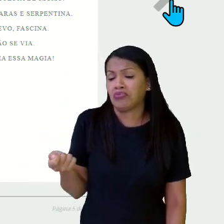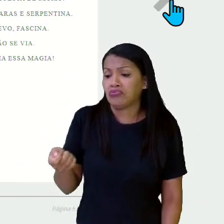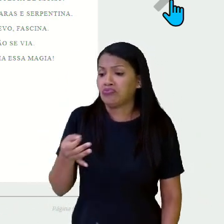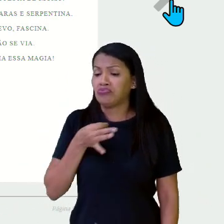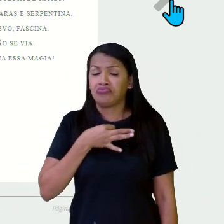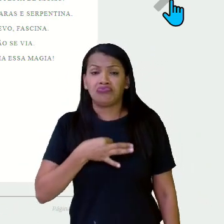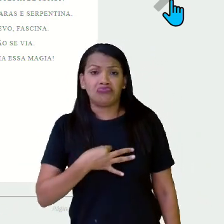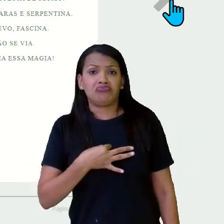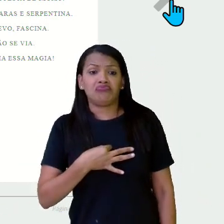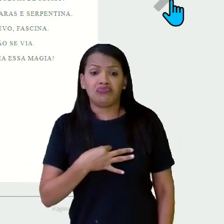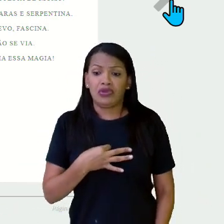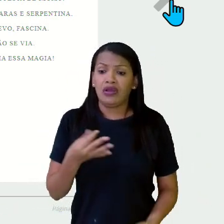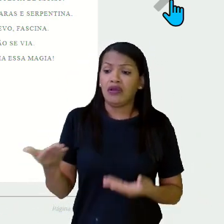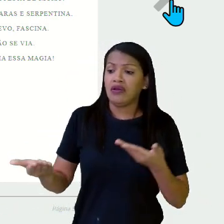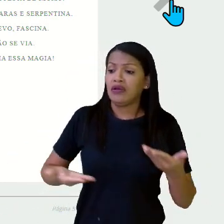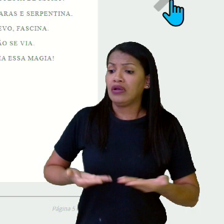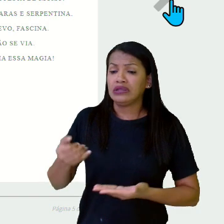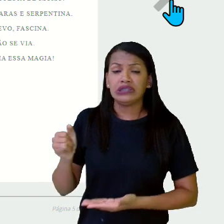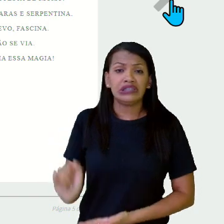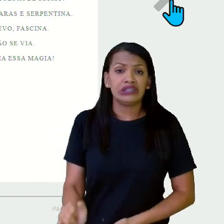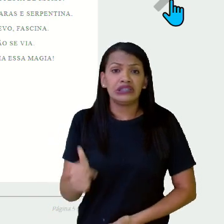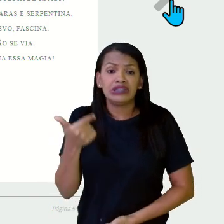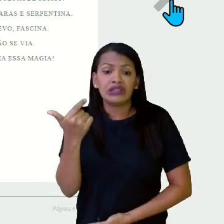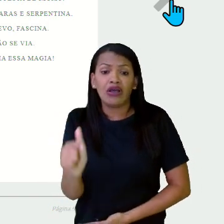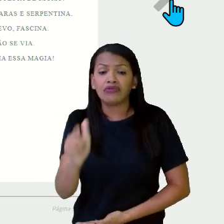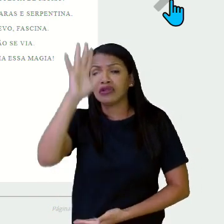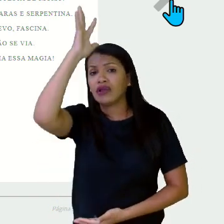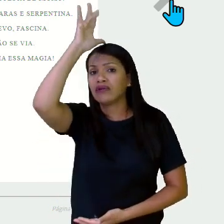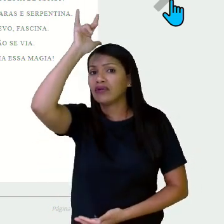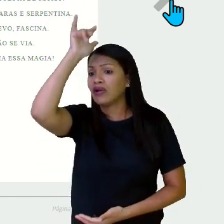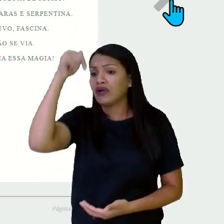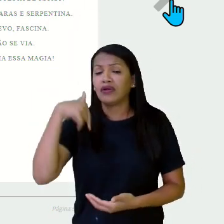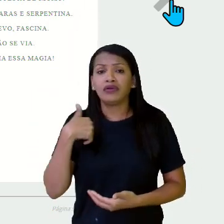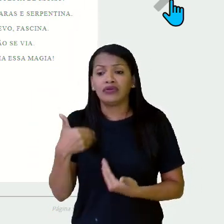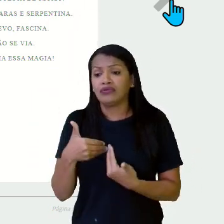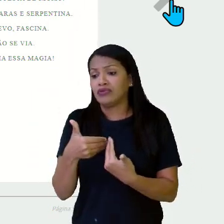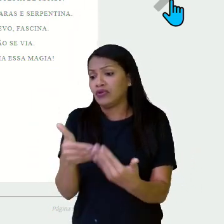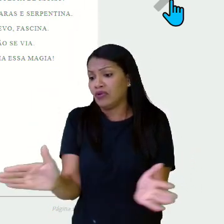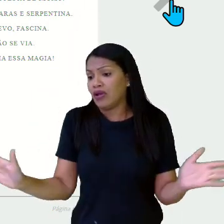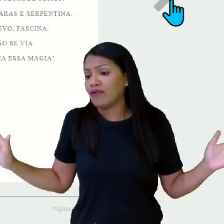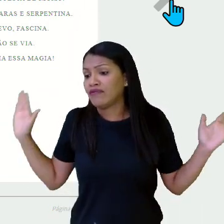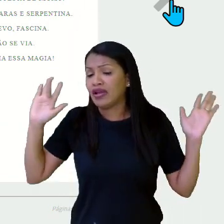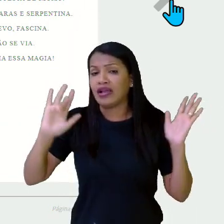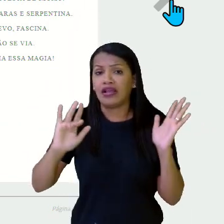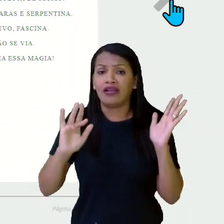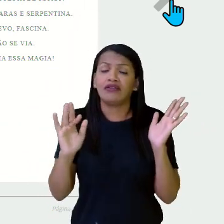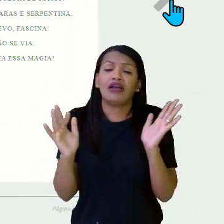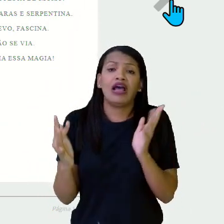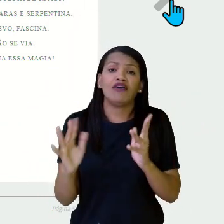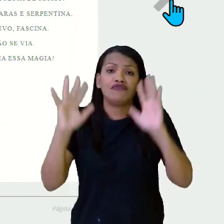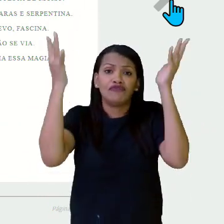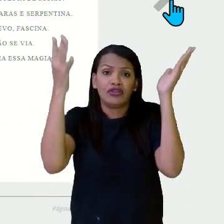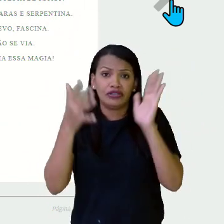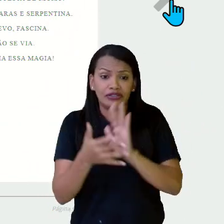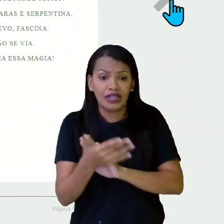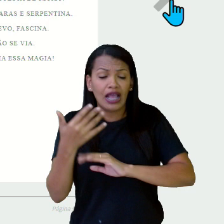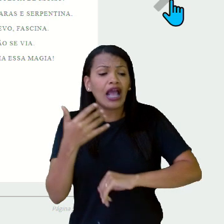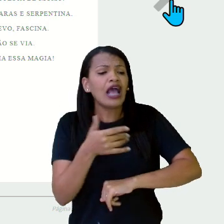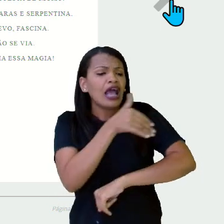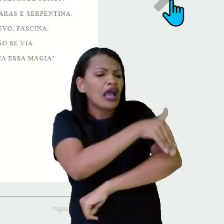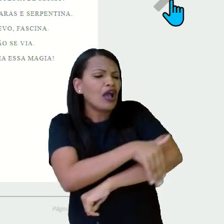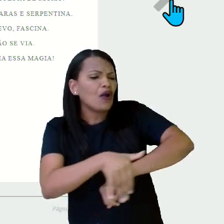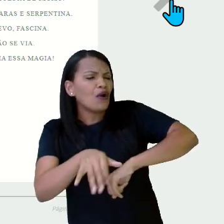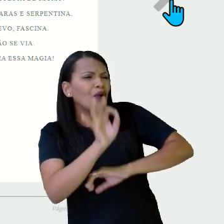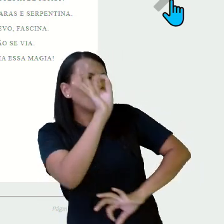mordomo. E adianta que sem o galo não abre a festa de Momo. As ruas bem